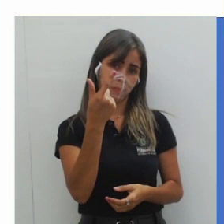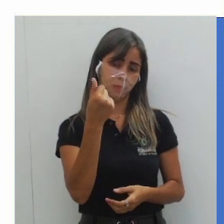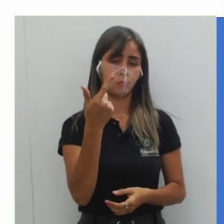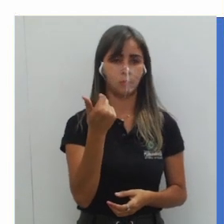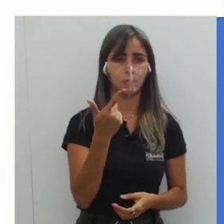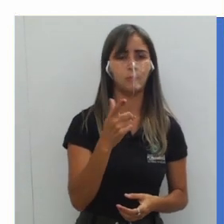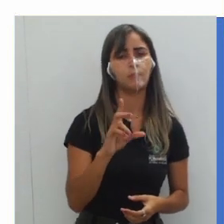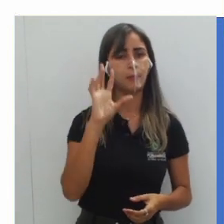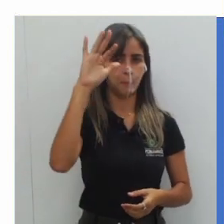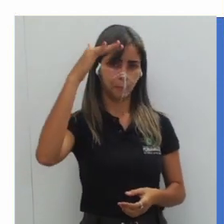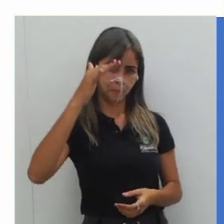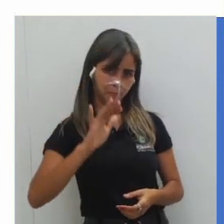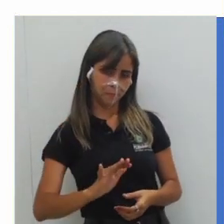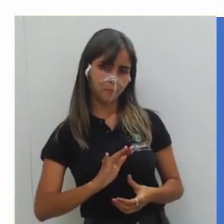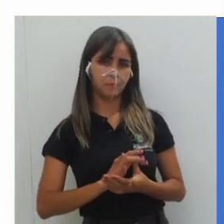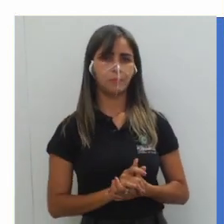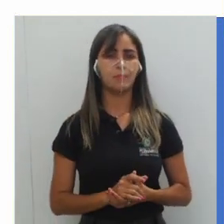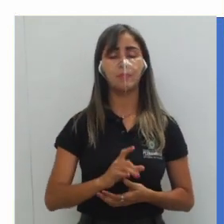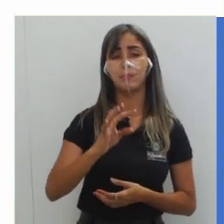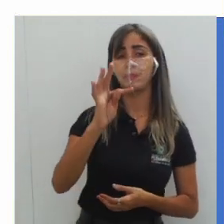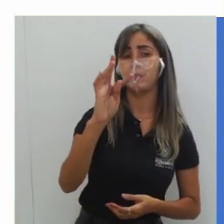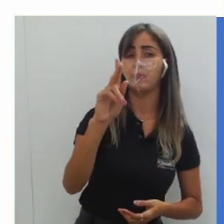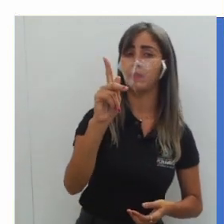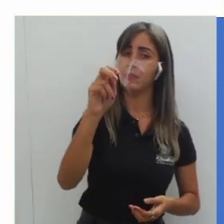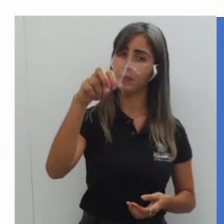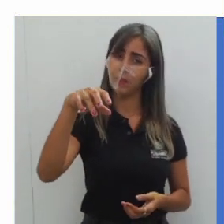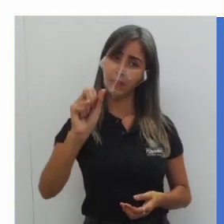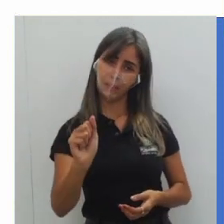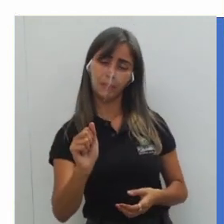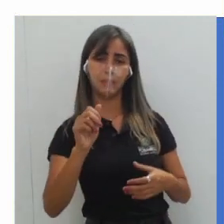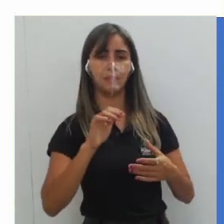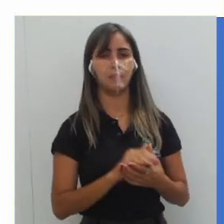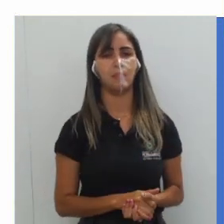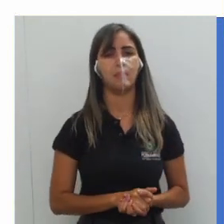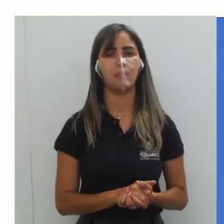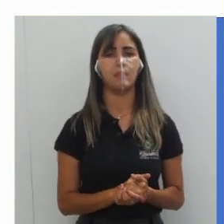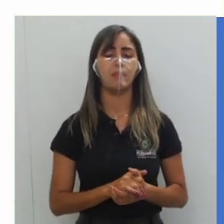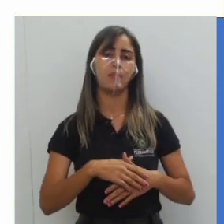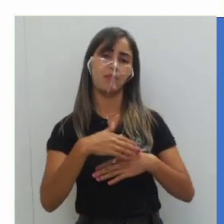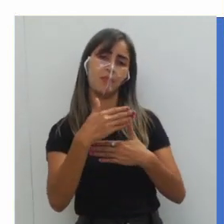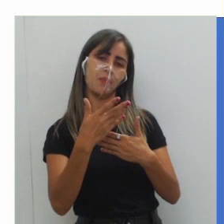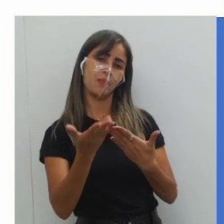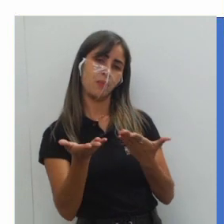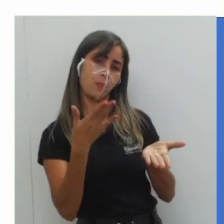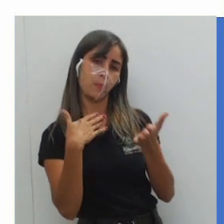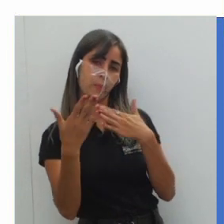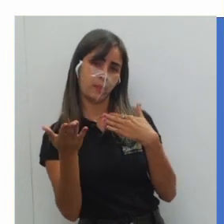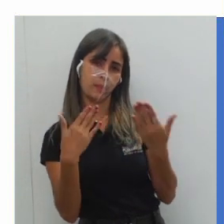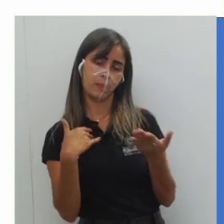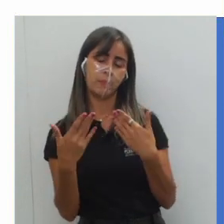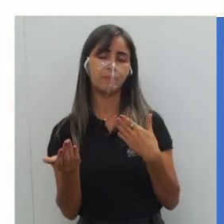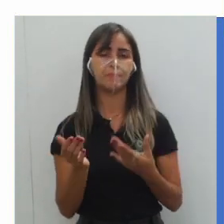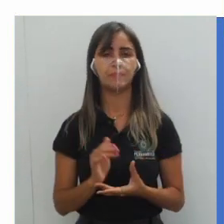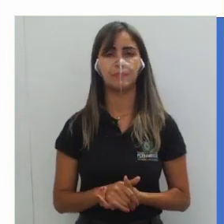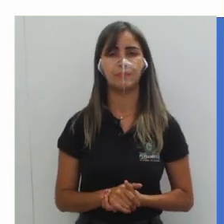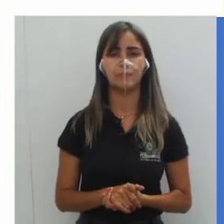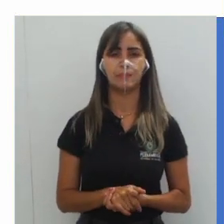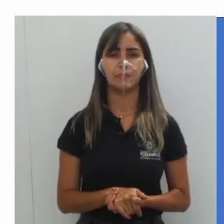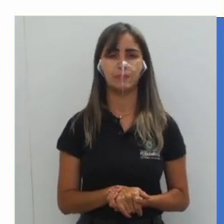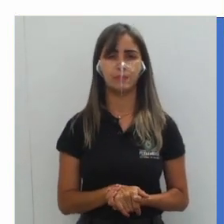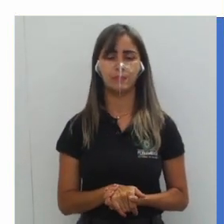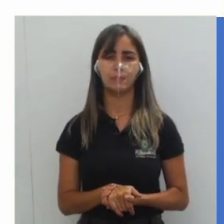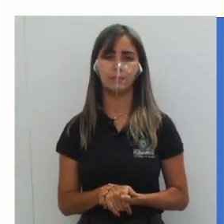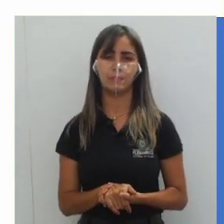preço, no caso ele fica barato, o than, mas o objeto que é uma coisa que eu quero comparar